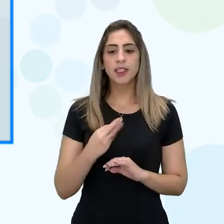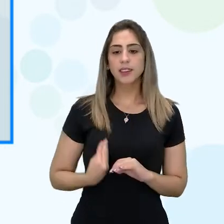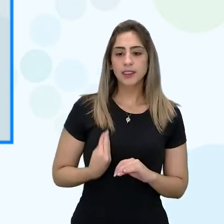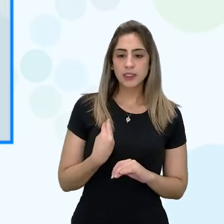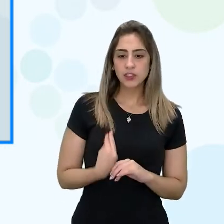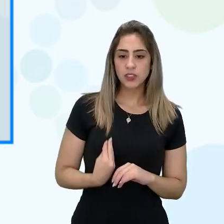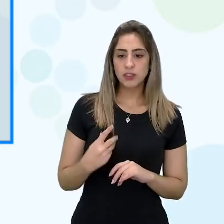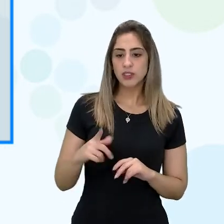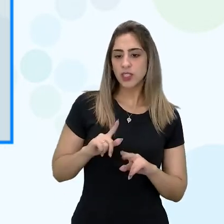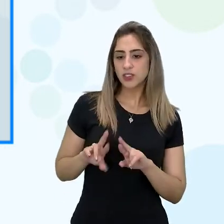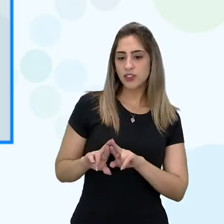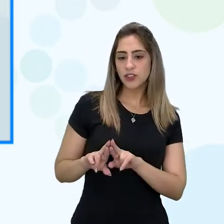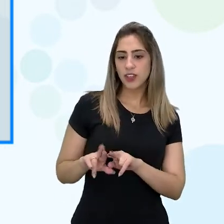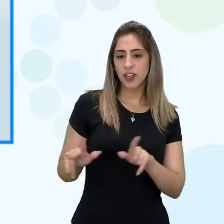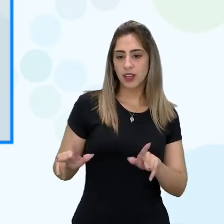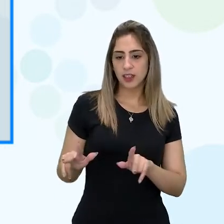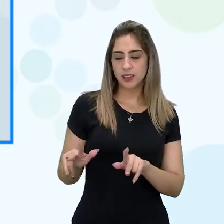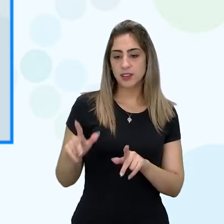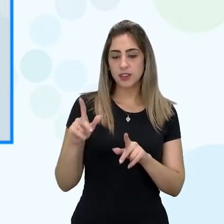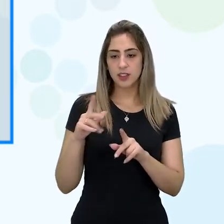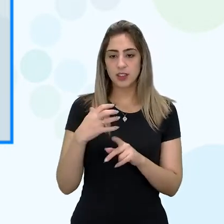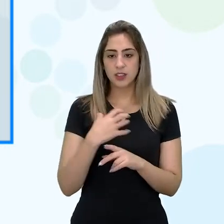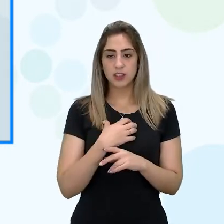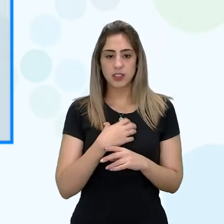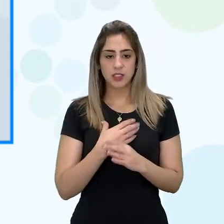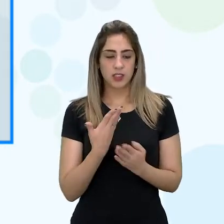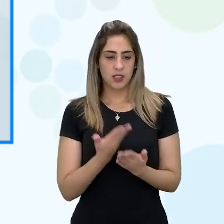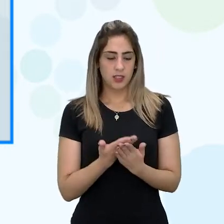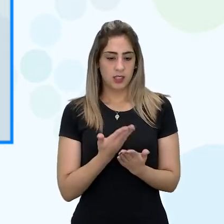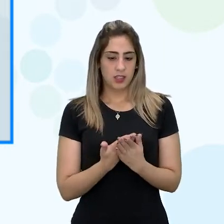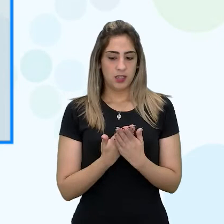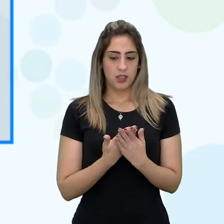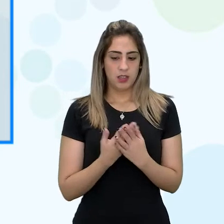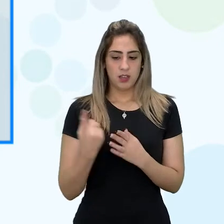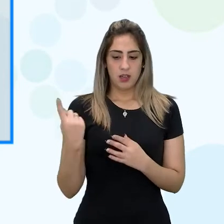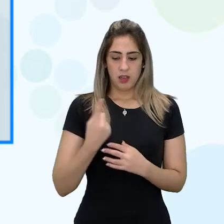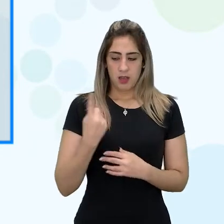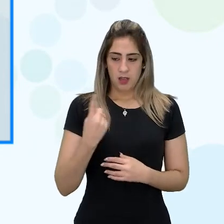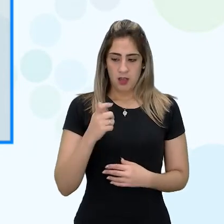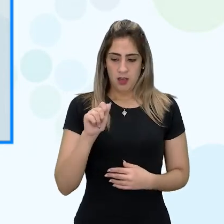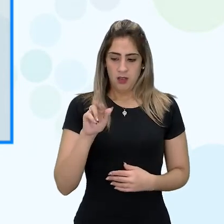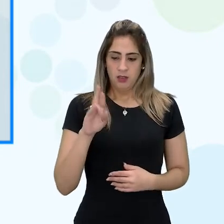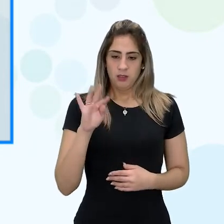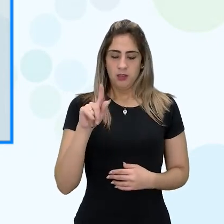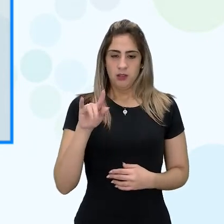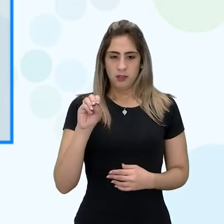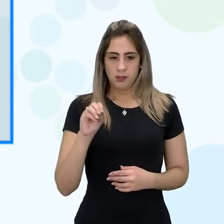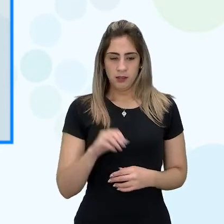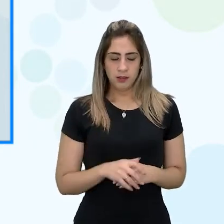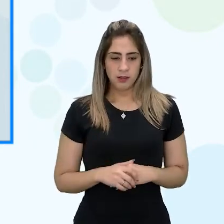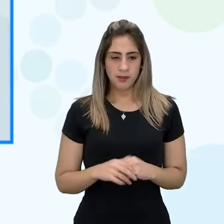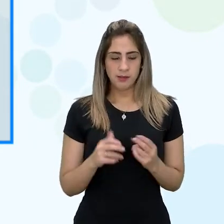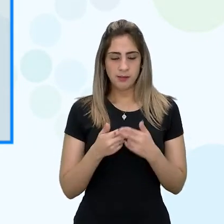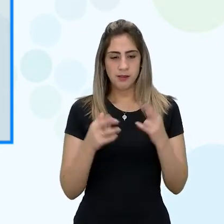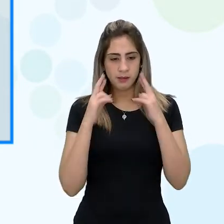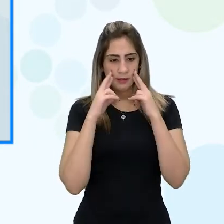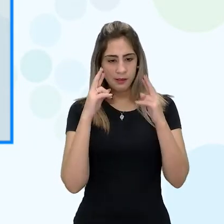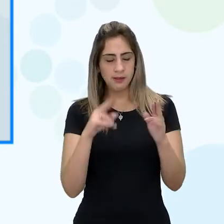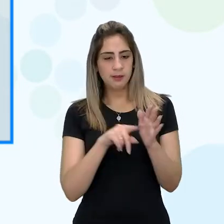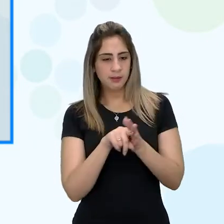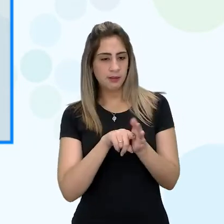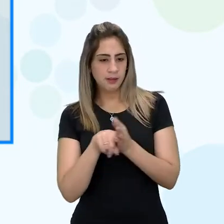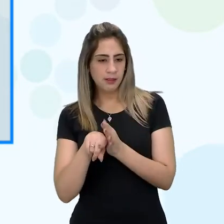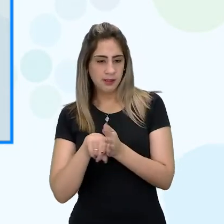existem aí, olha, diferentes enfoques do estudo. Primeiro, o artigo abordou a respeito da análise